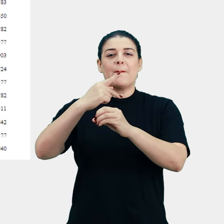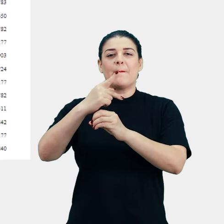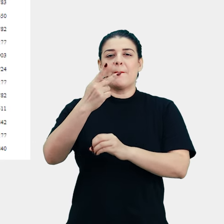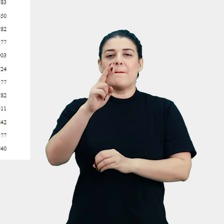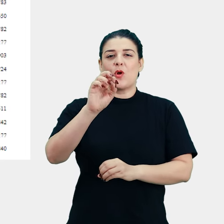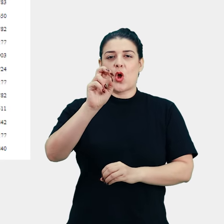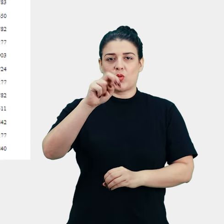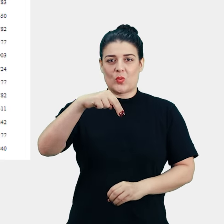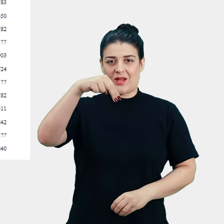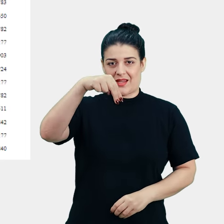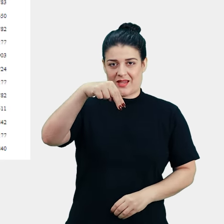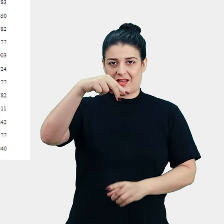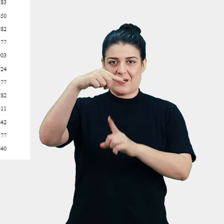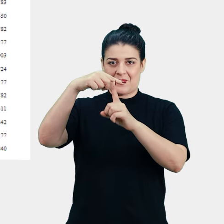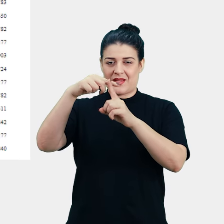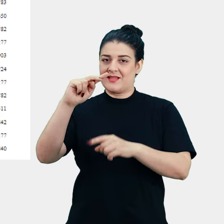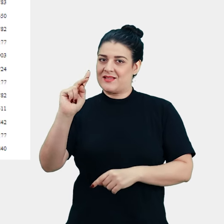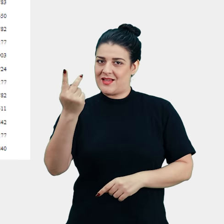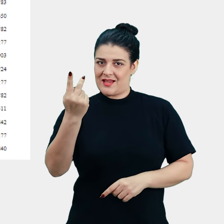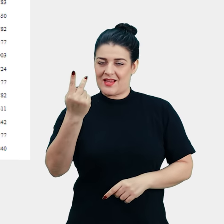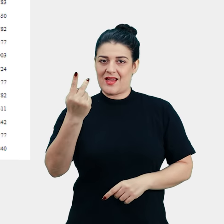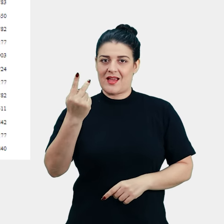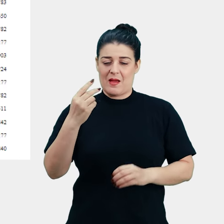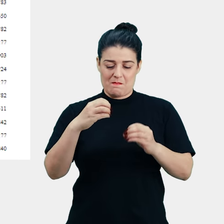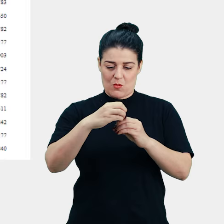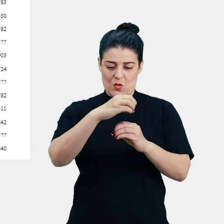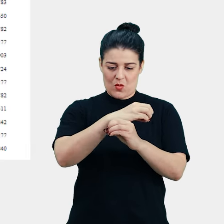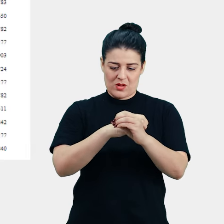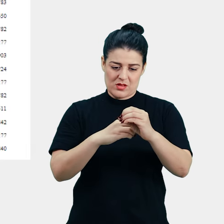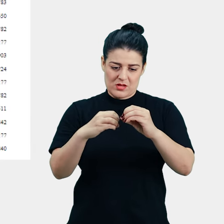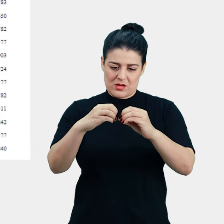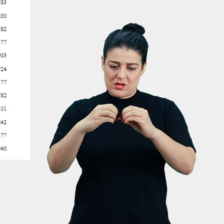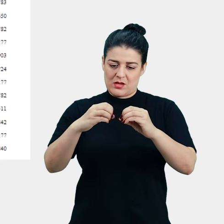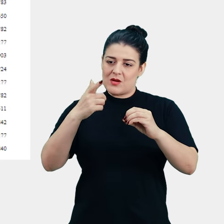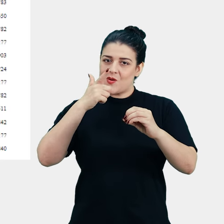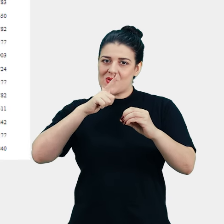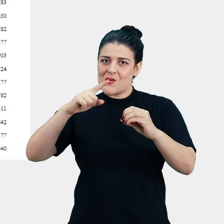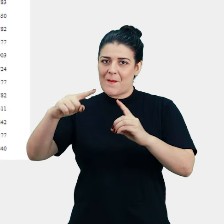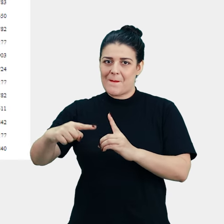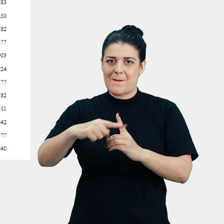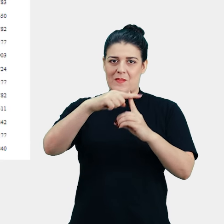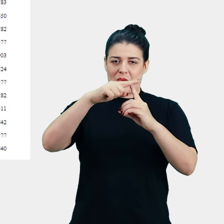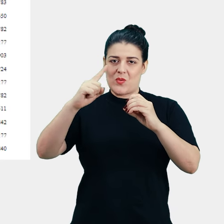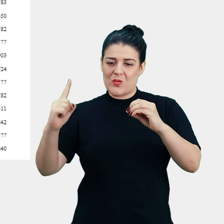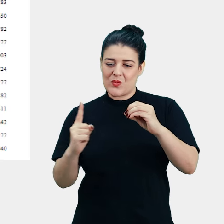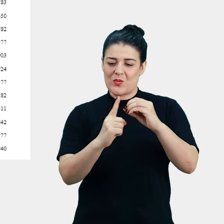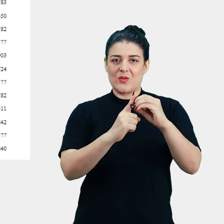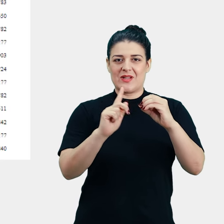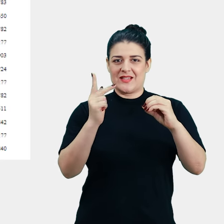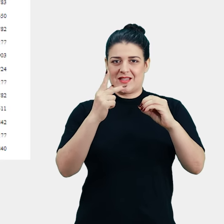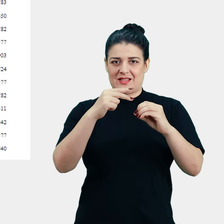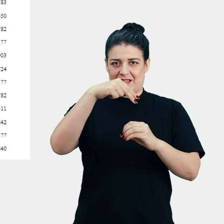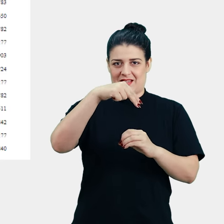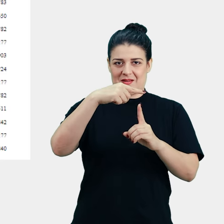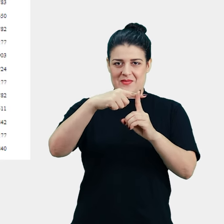nós chamamos de M mais H. Então, a molécula ela ioniza e é como se ela ganhasse um hidrogênio, M mais